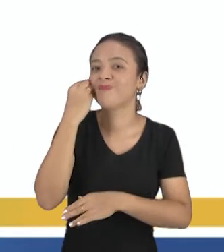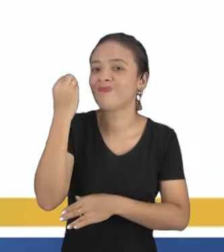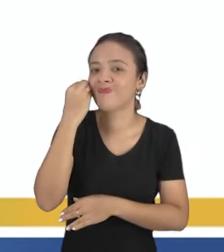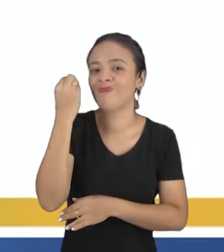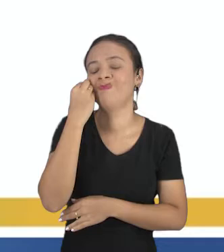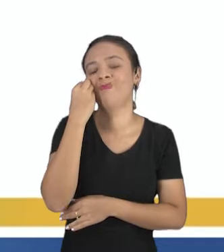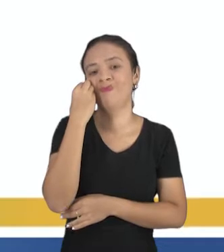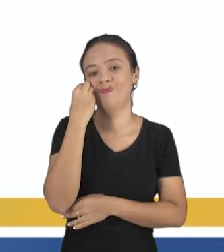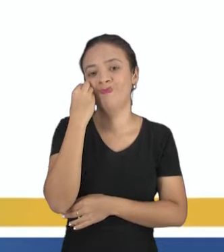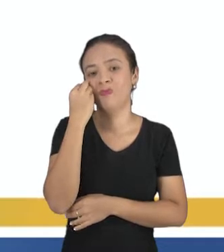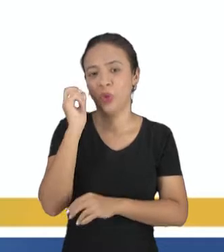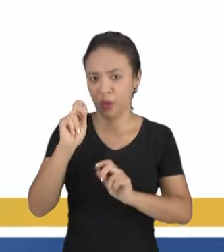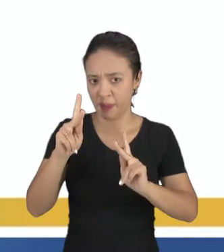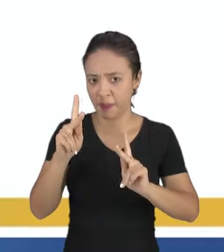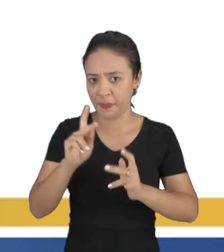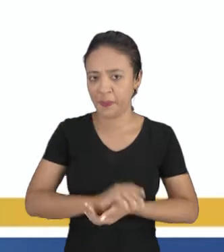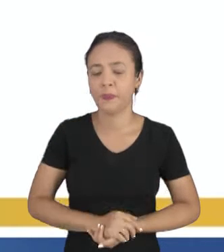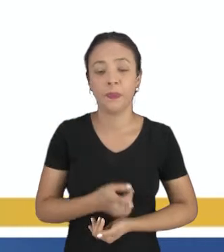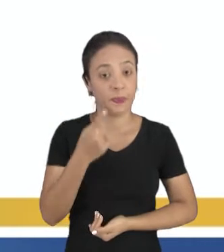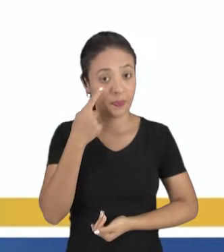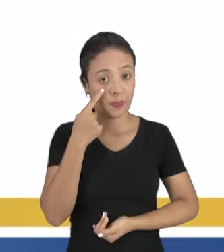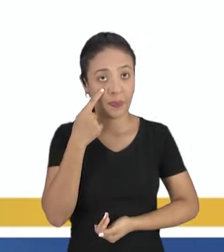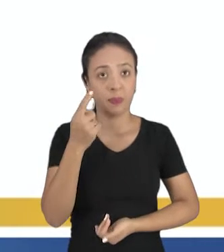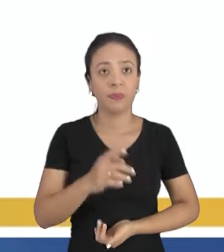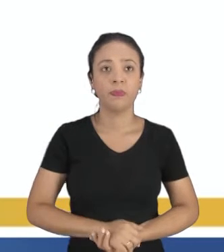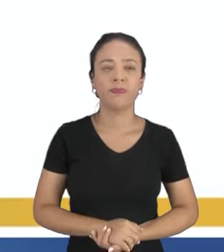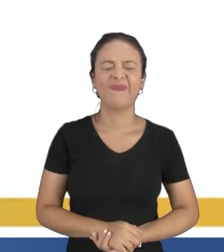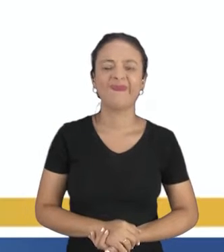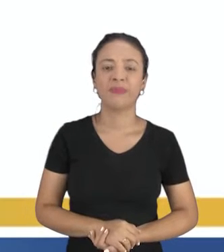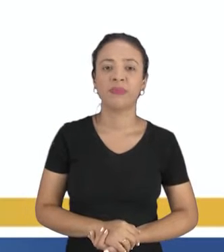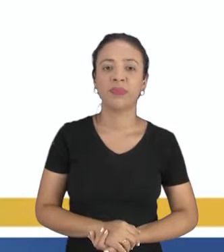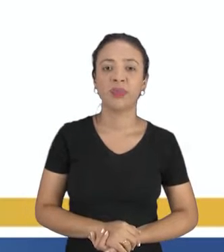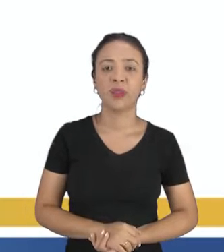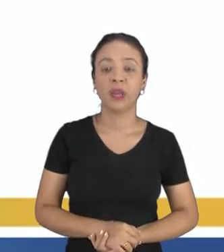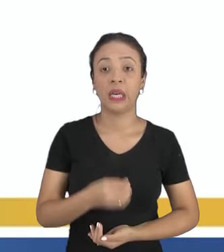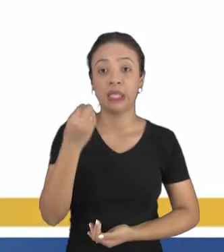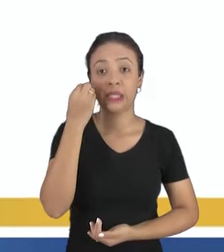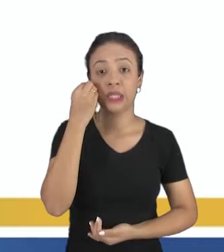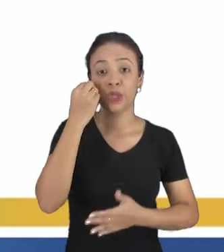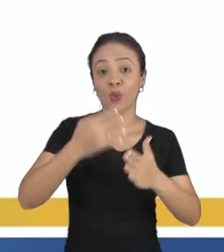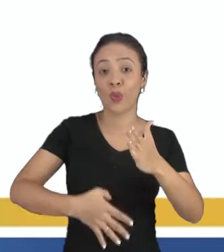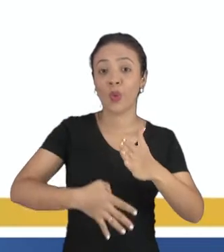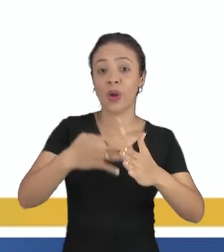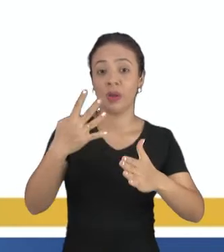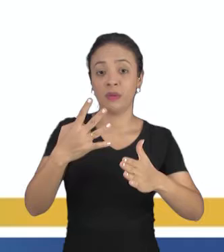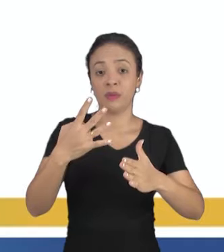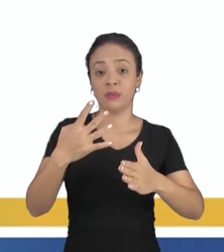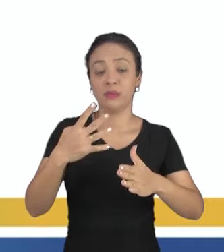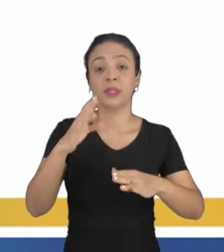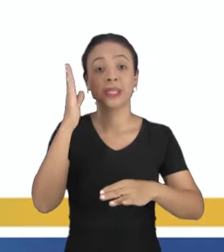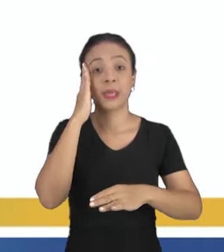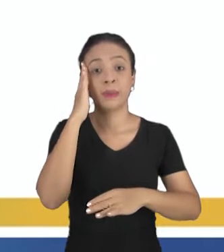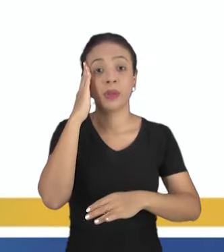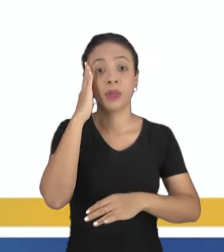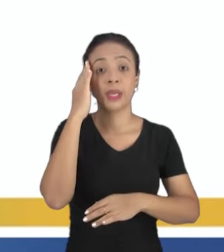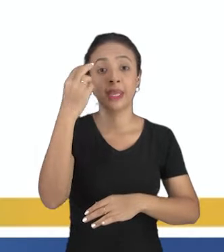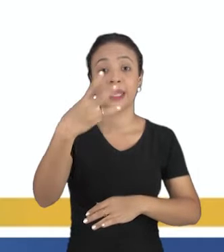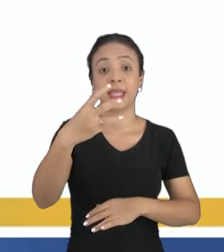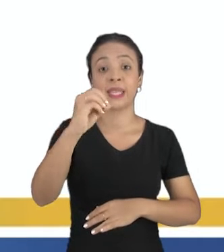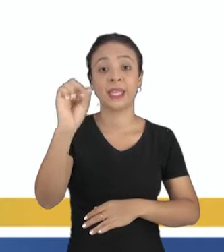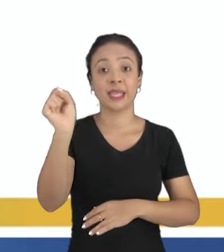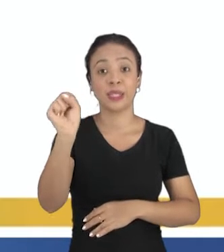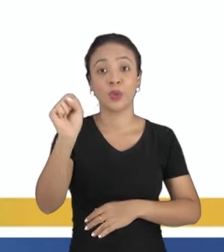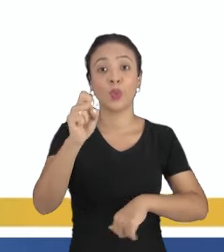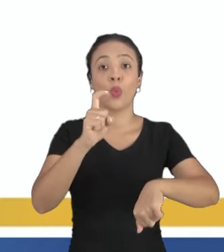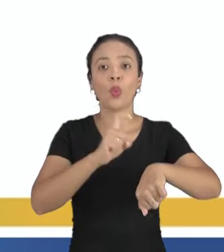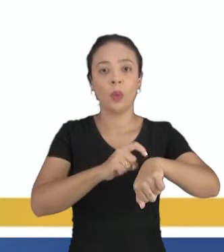tentativa. Tudo bem? Então, olha aí. Na 4ª tentativa, sendo de 30 segundos o tempo